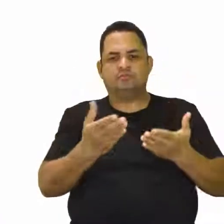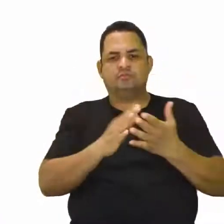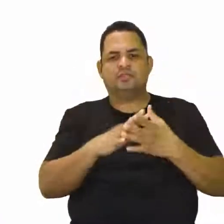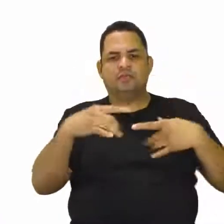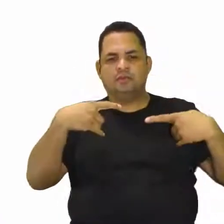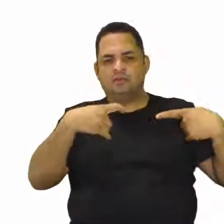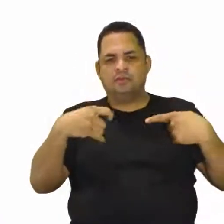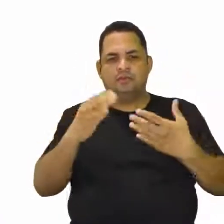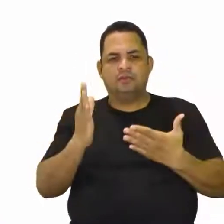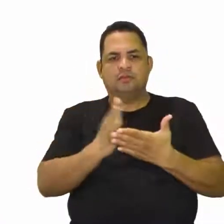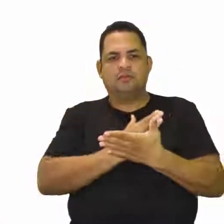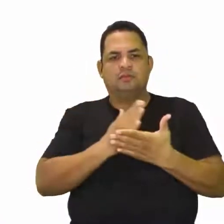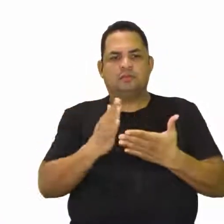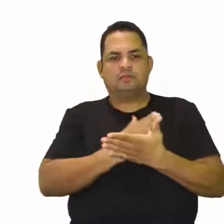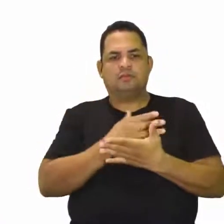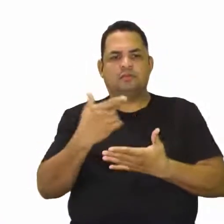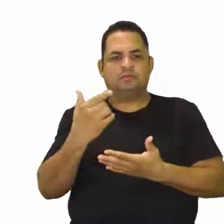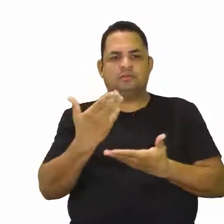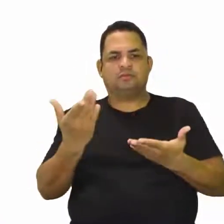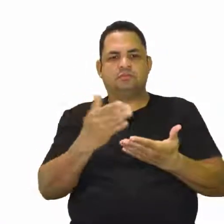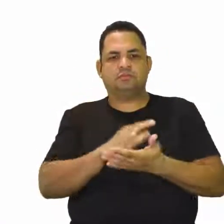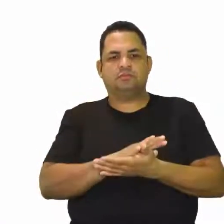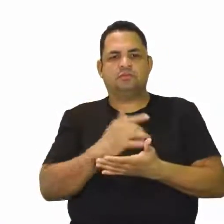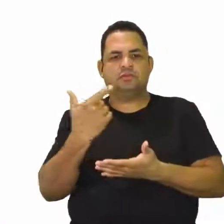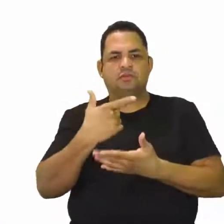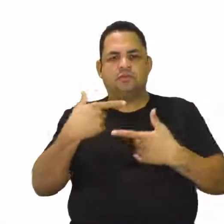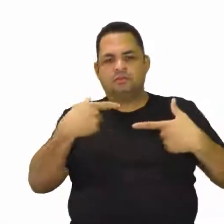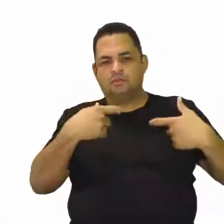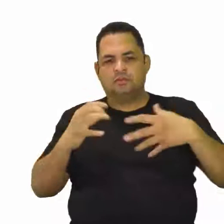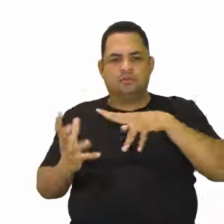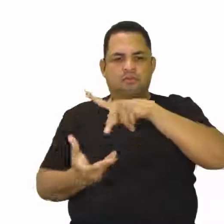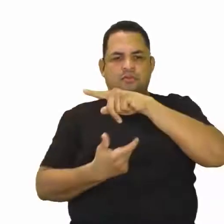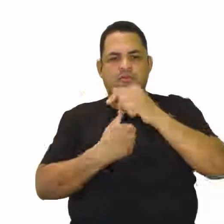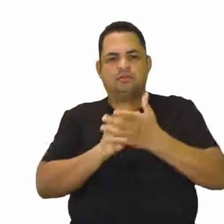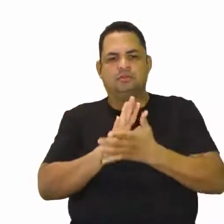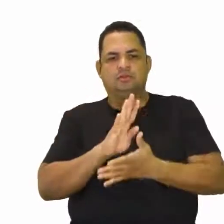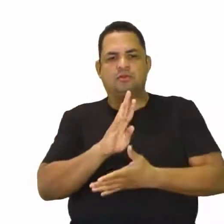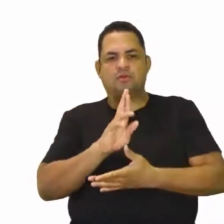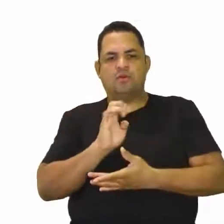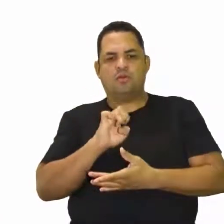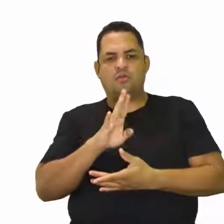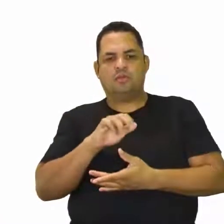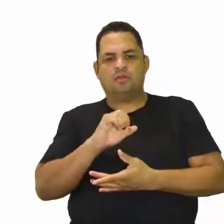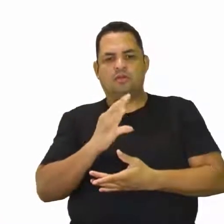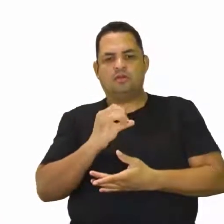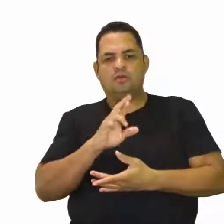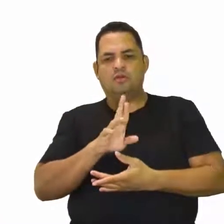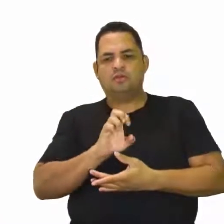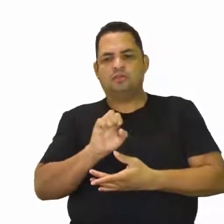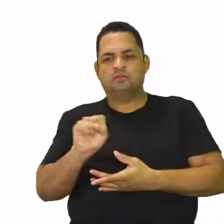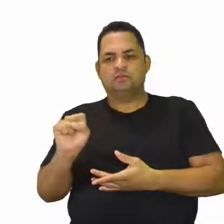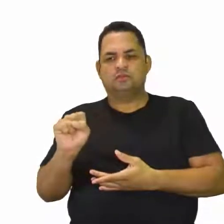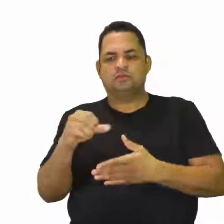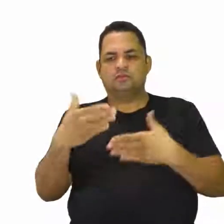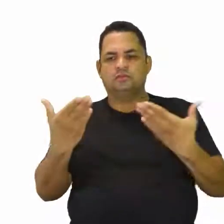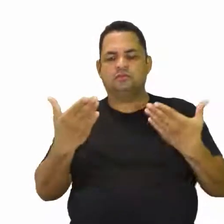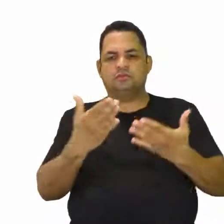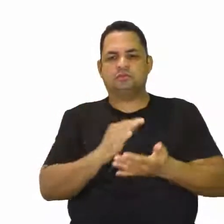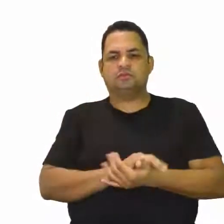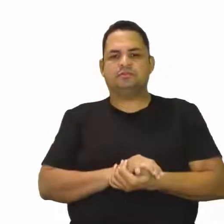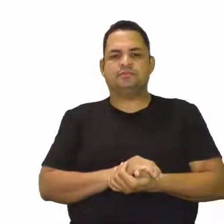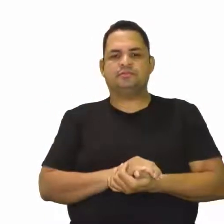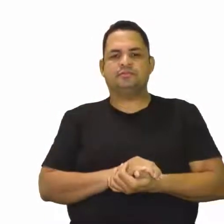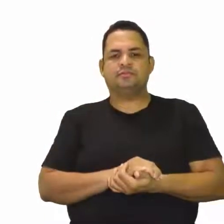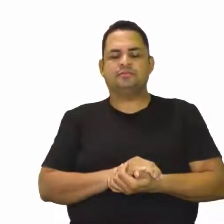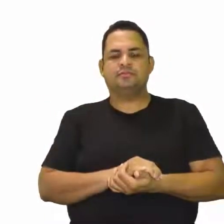conflito. O livro Segunda Guerra Mundial, de Robin Cross. Isso aí,